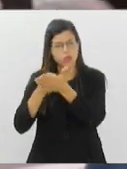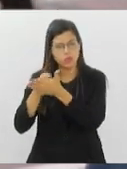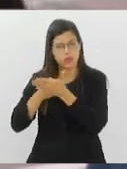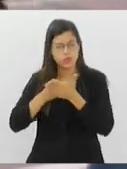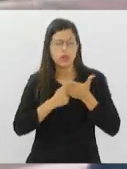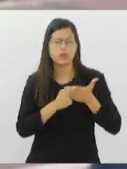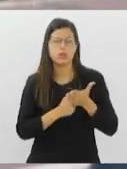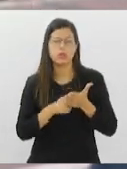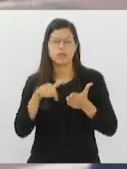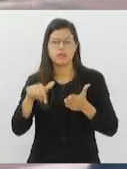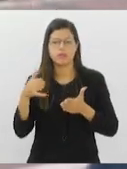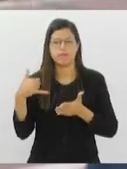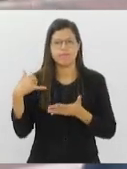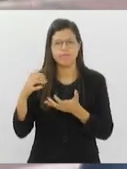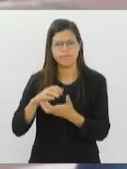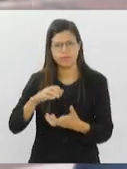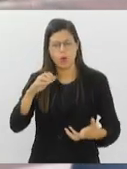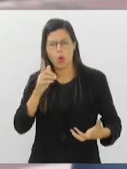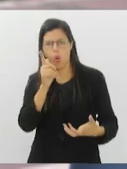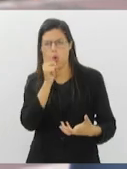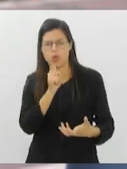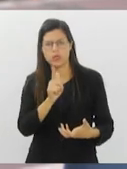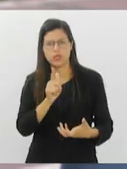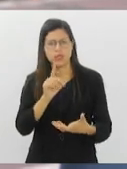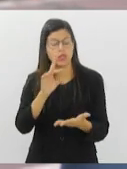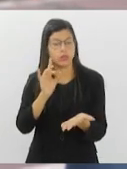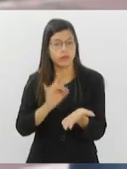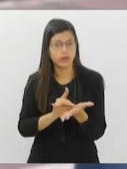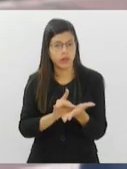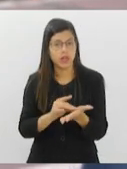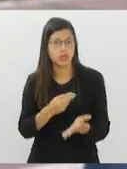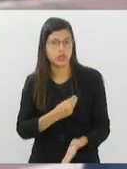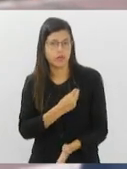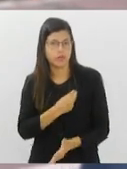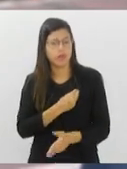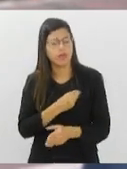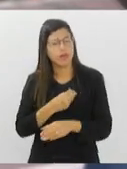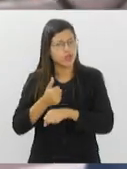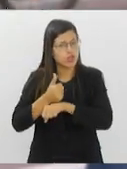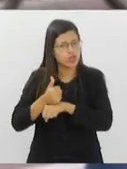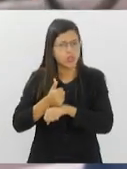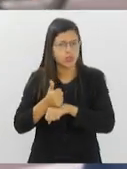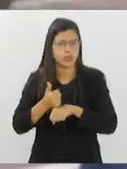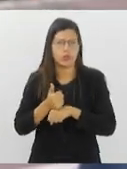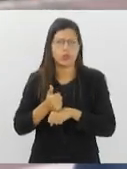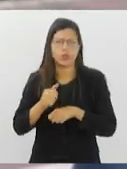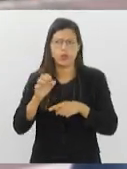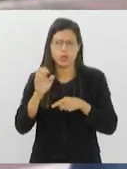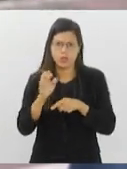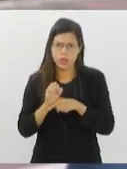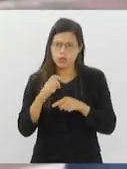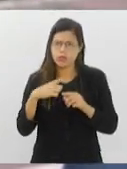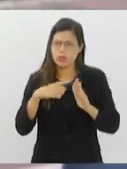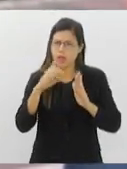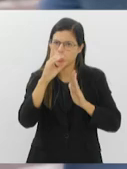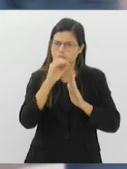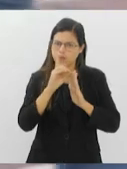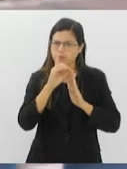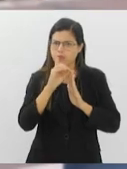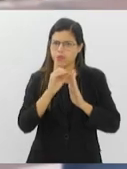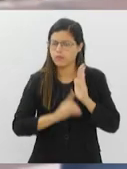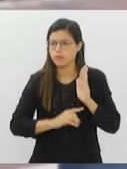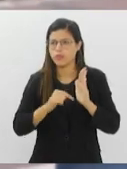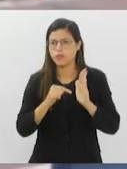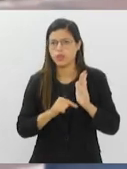esse idoso ele tenha condições realmente de viver dignamente, porque é isso que o Estatuto prevê, né? É dignidade à